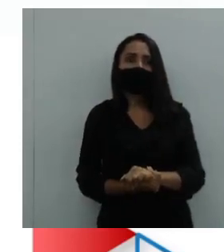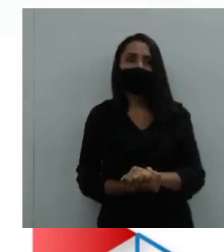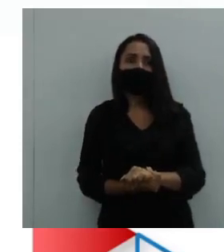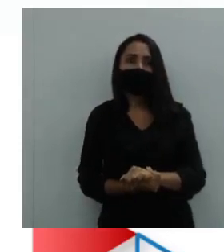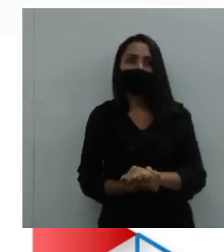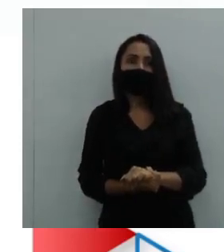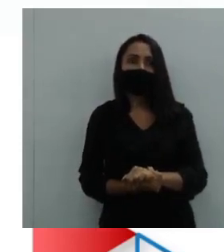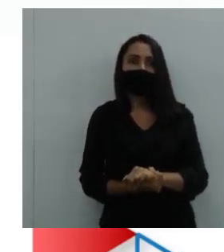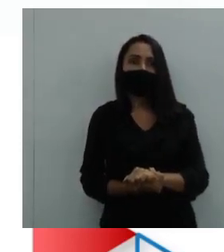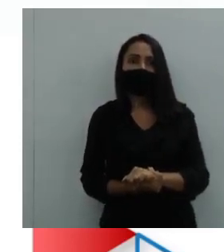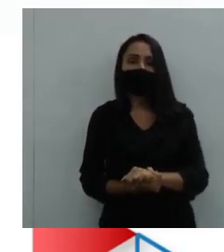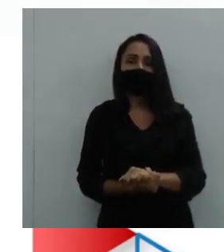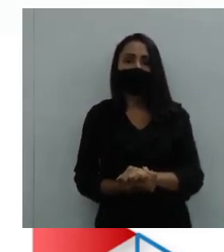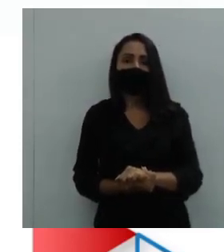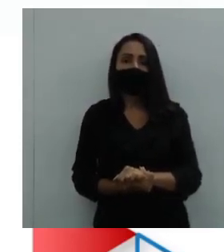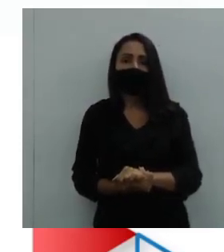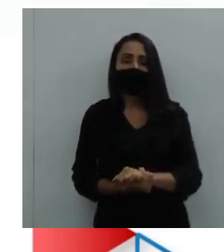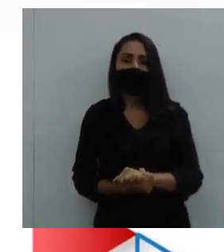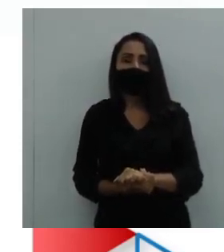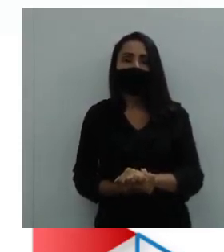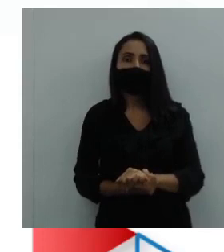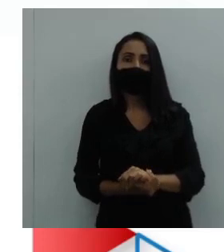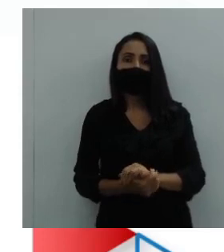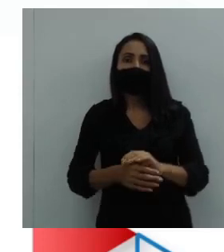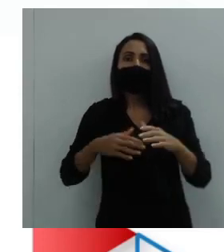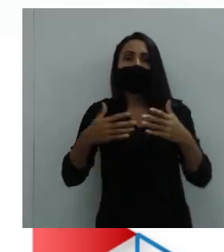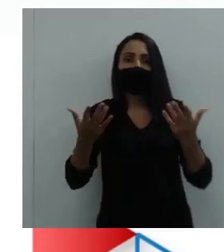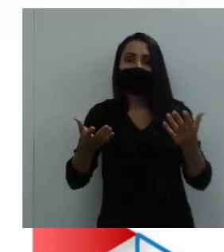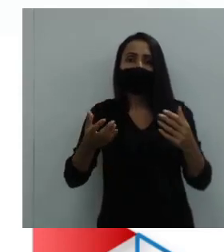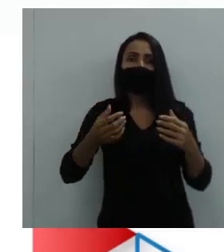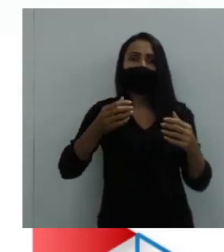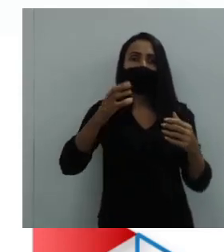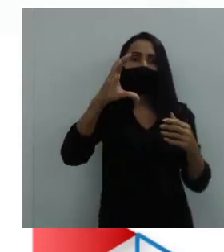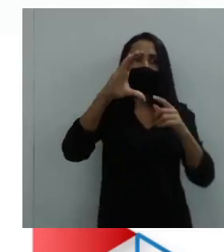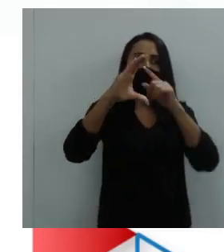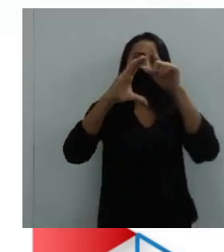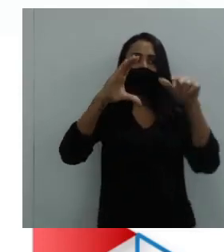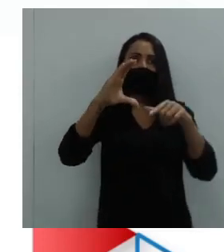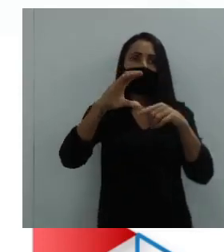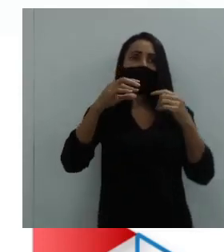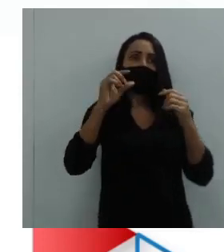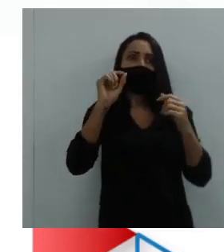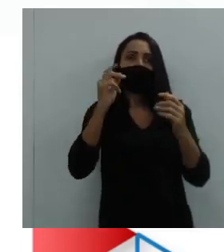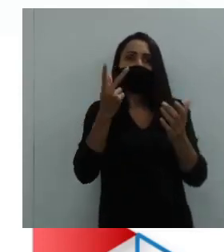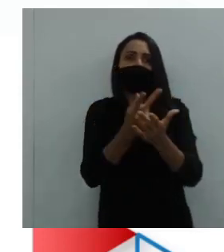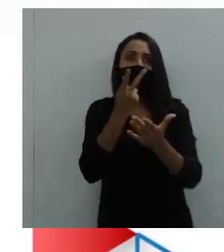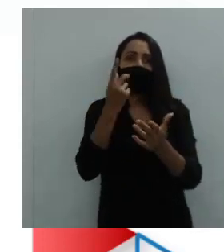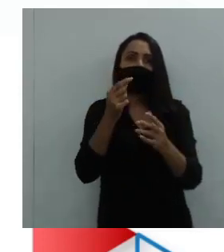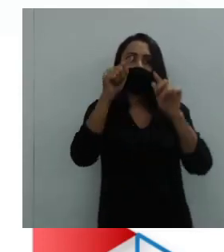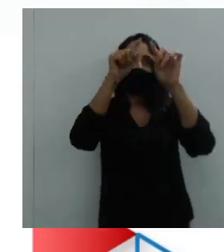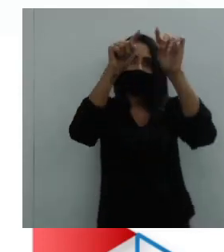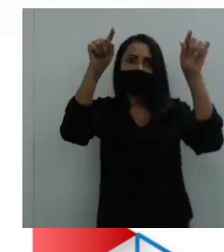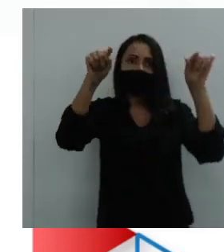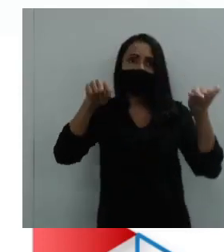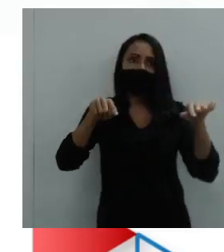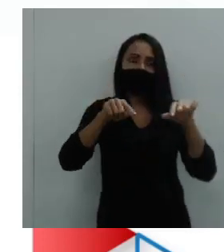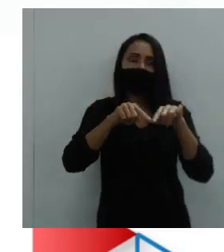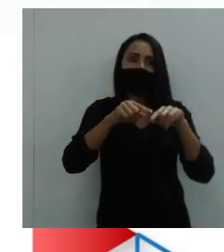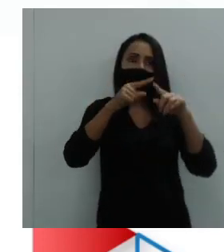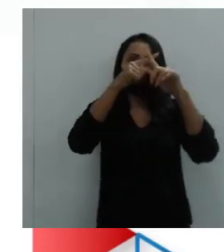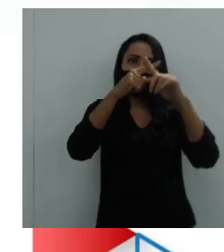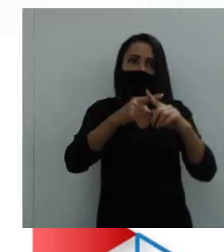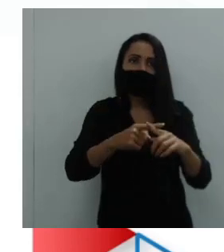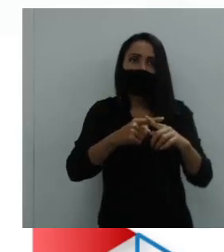próxima. Ainda sobre a questão, letra C, descreva o que acontece com esse quadrado quando multiplicamos todas